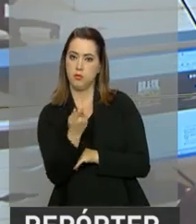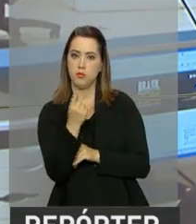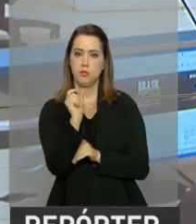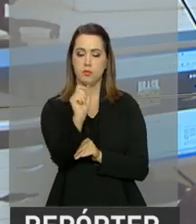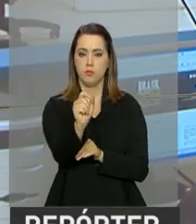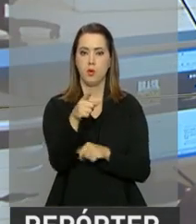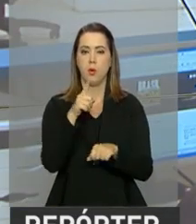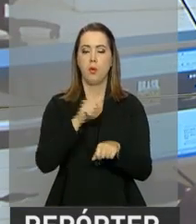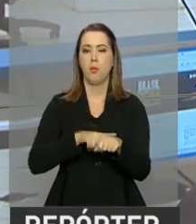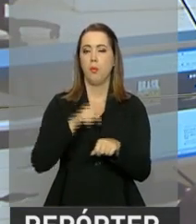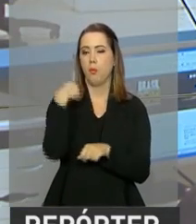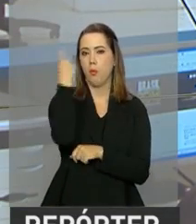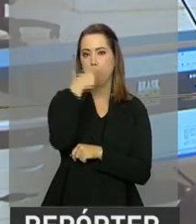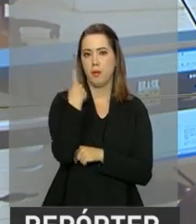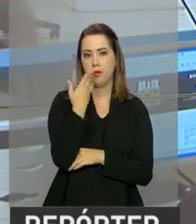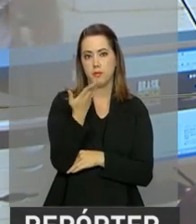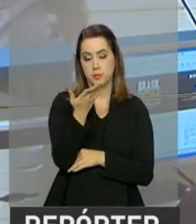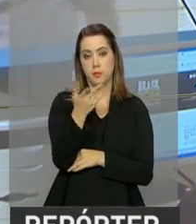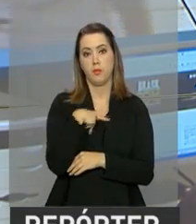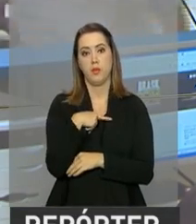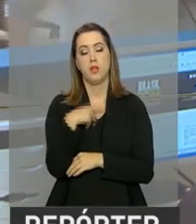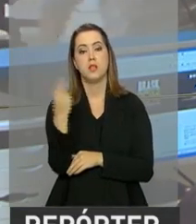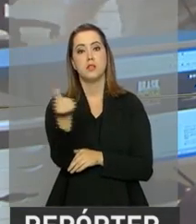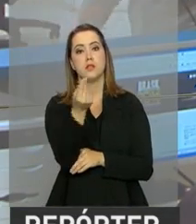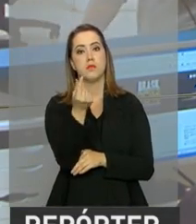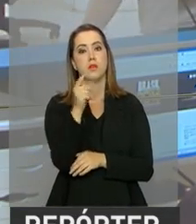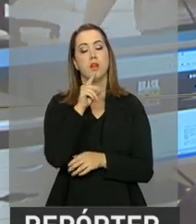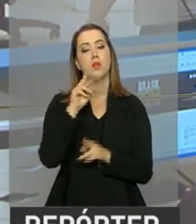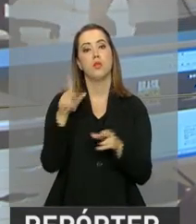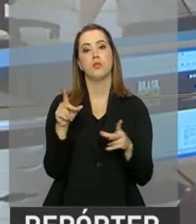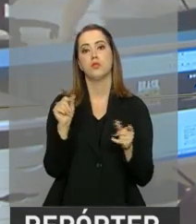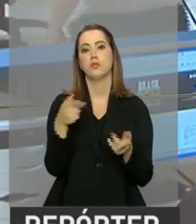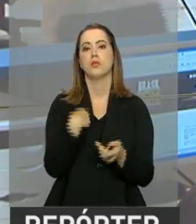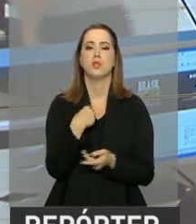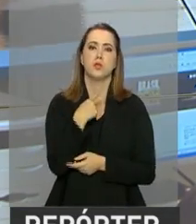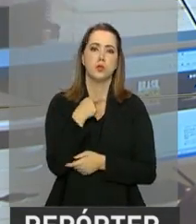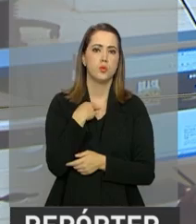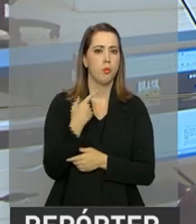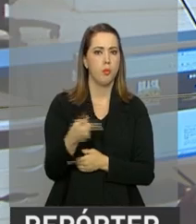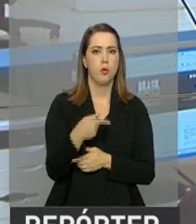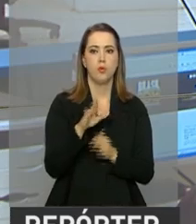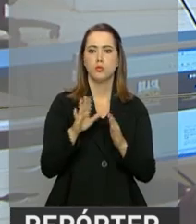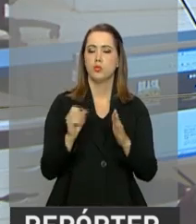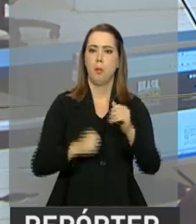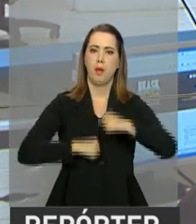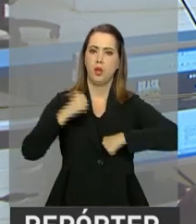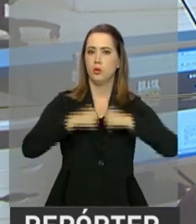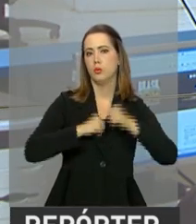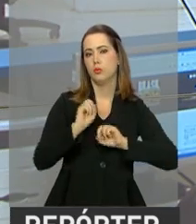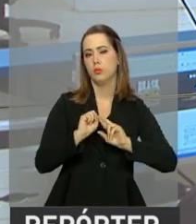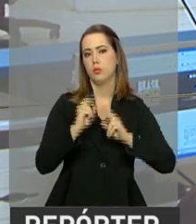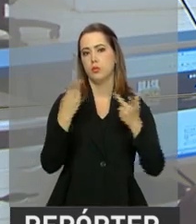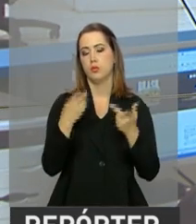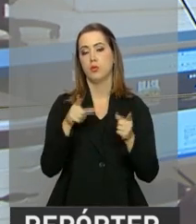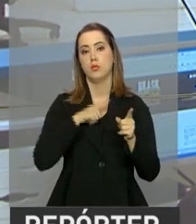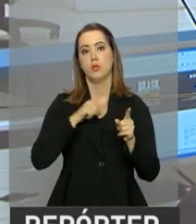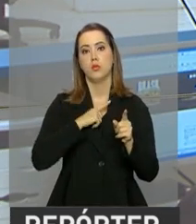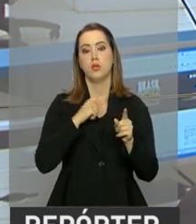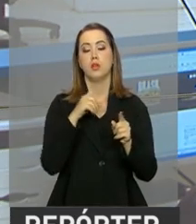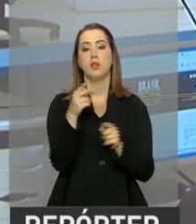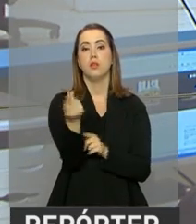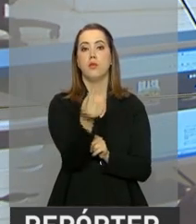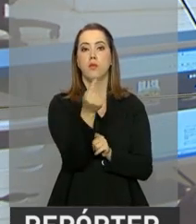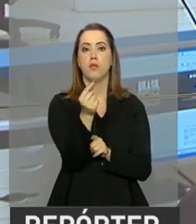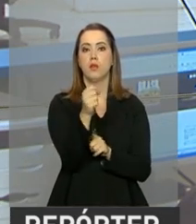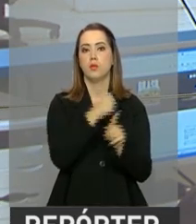Essa tarifa diferenciada não vai valer para grandes consumidores, como as indústrias, nem para quem é incluído na tarifa